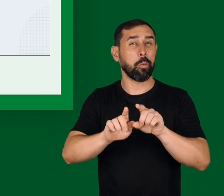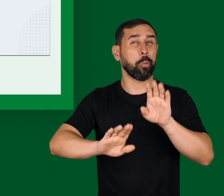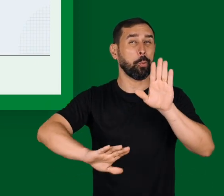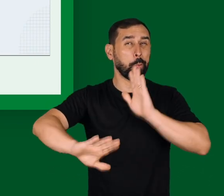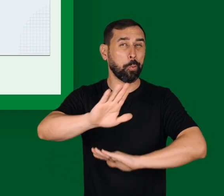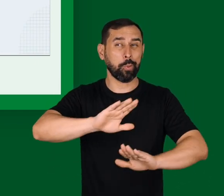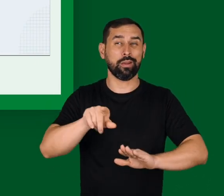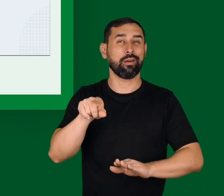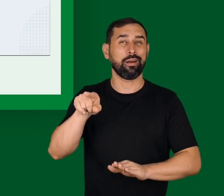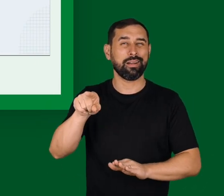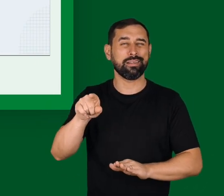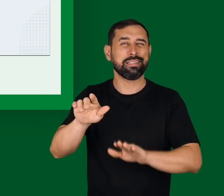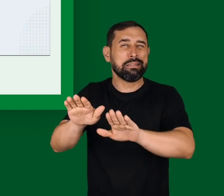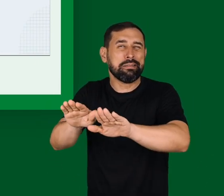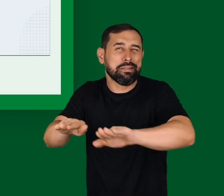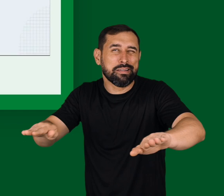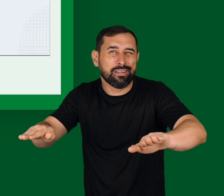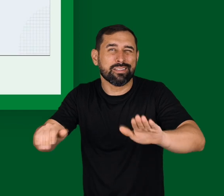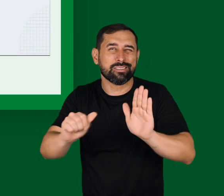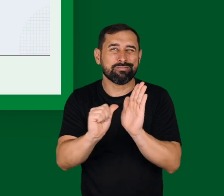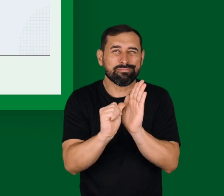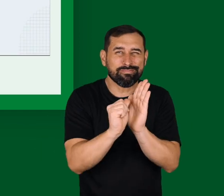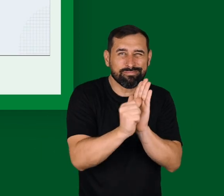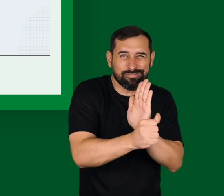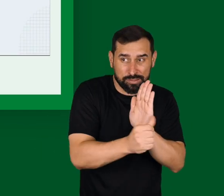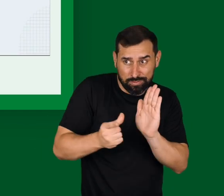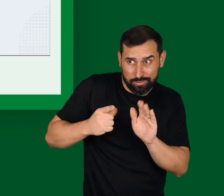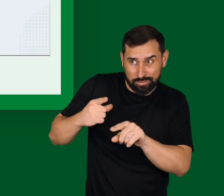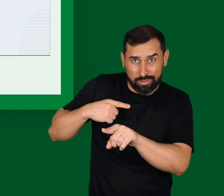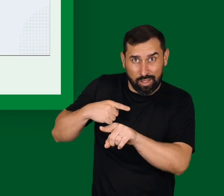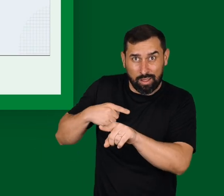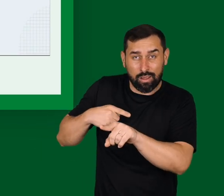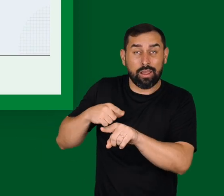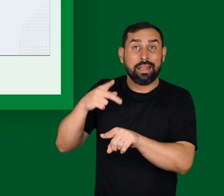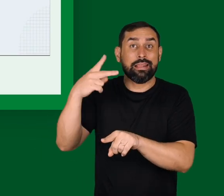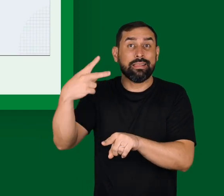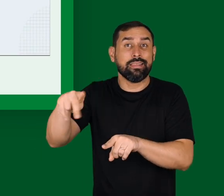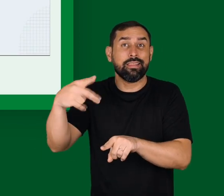em especial síndrome de Down, que é relativamente